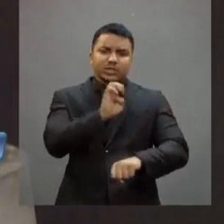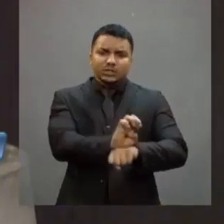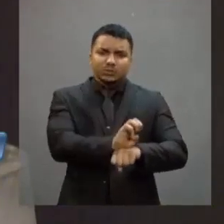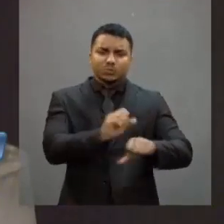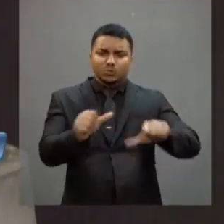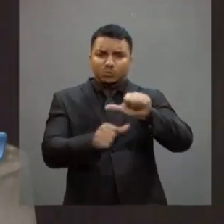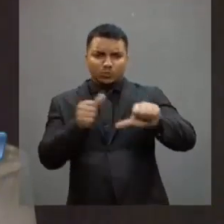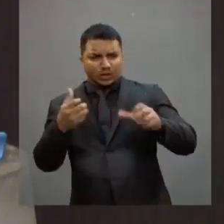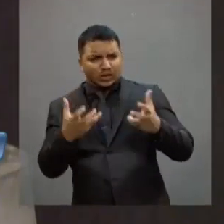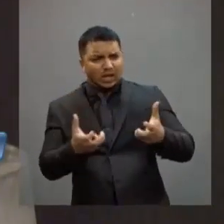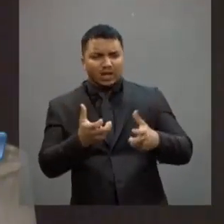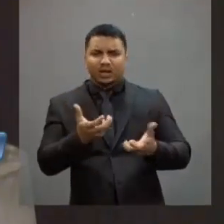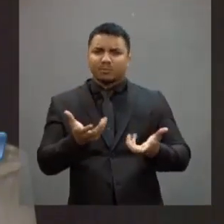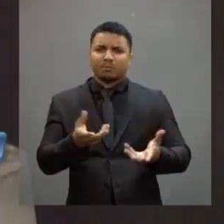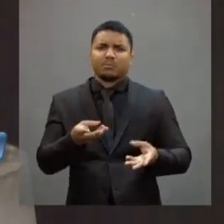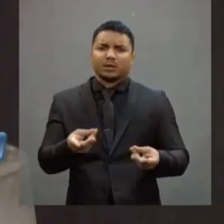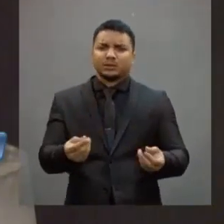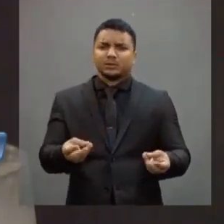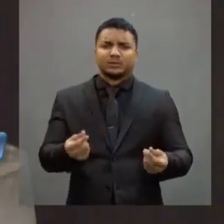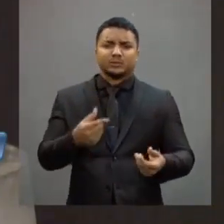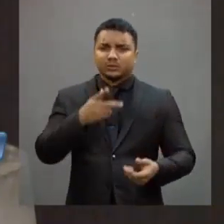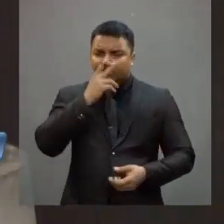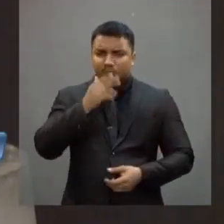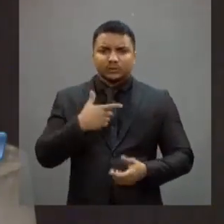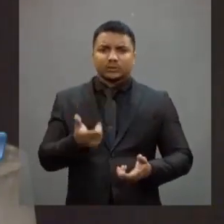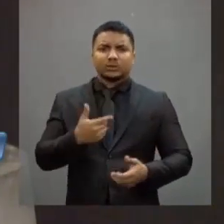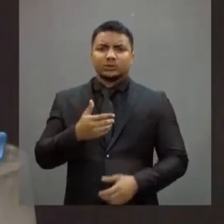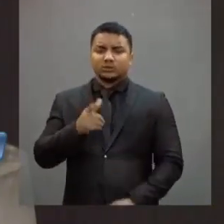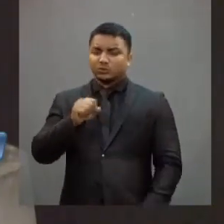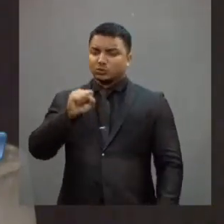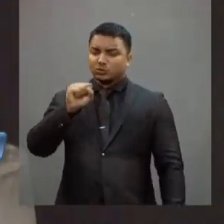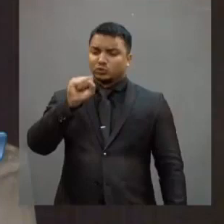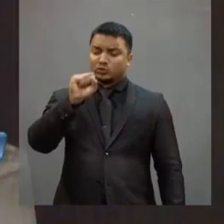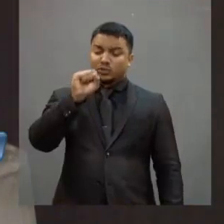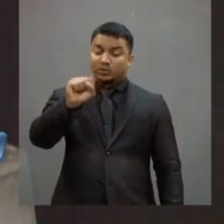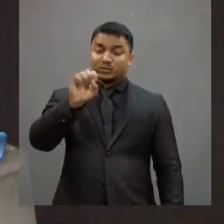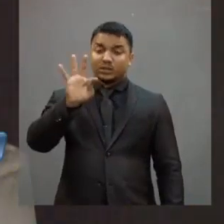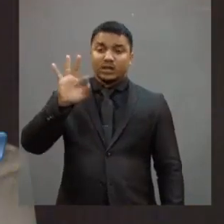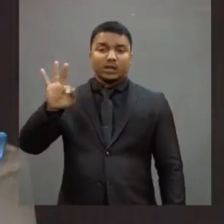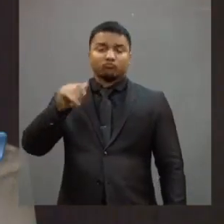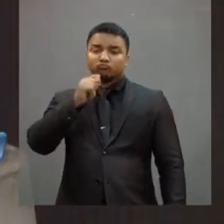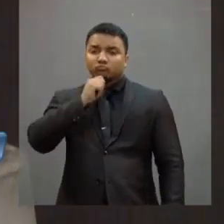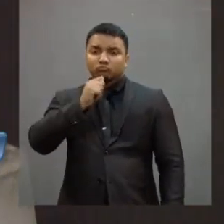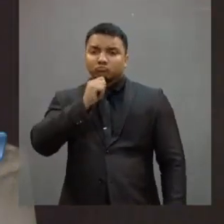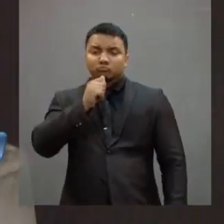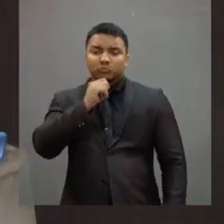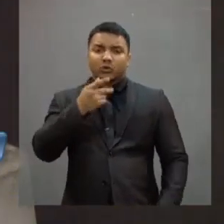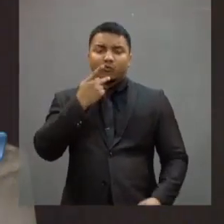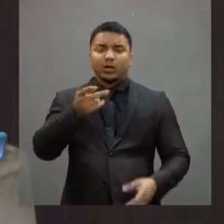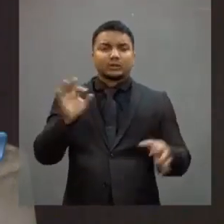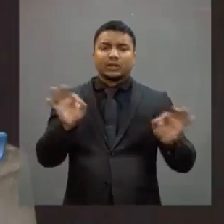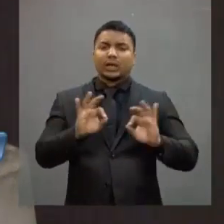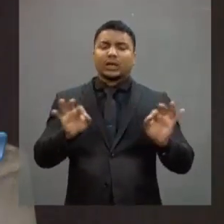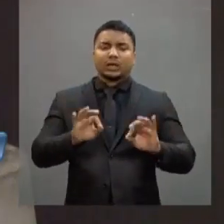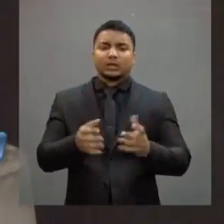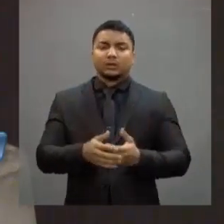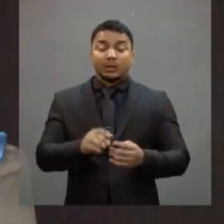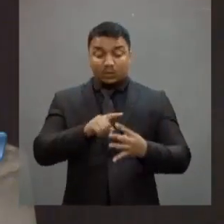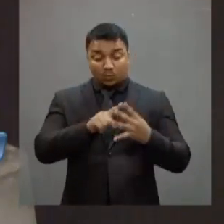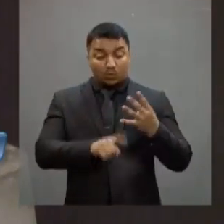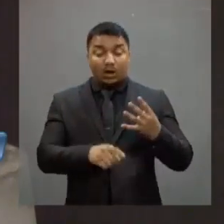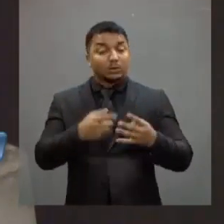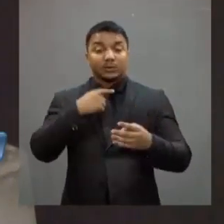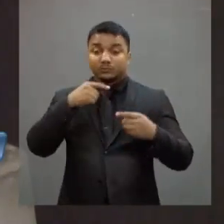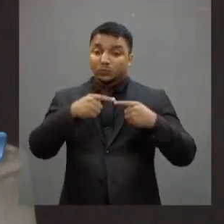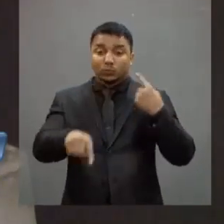né, de forma assodada, sem que sequer que o Supremo tenha dito ainda o veredito final sobre a reforma da Previdência. 4 ações diretas de